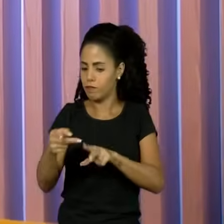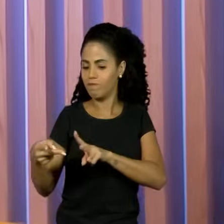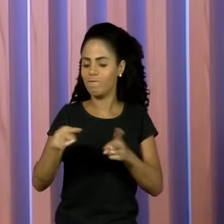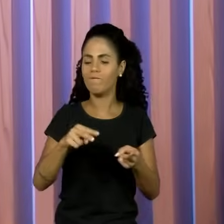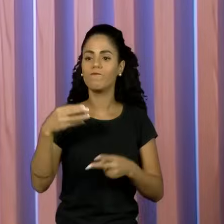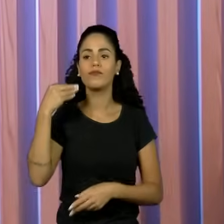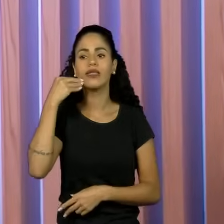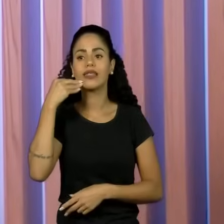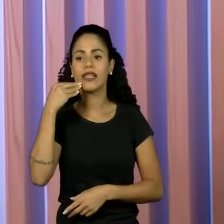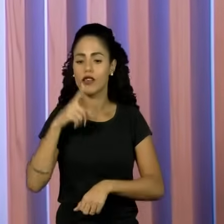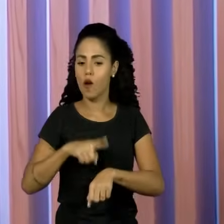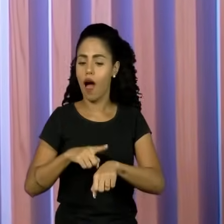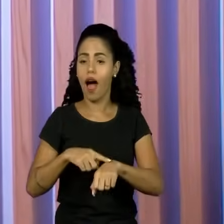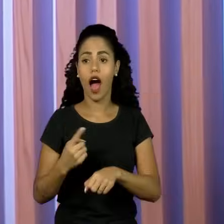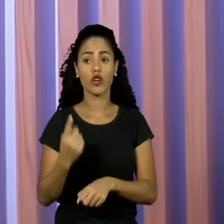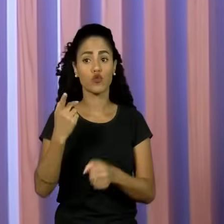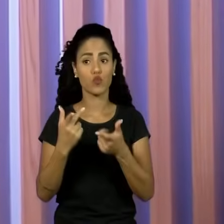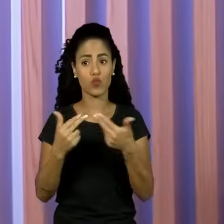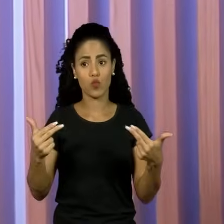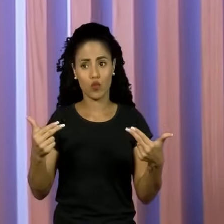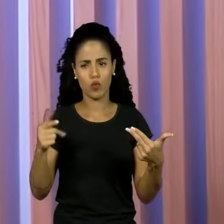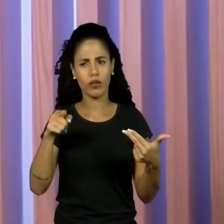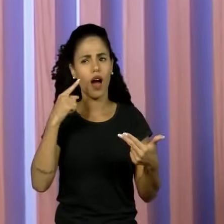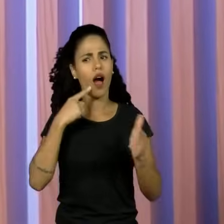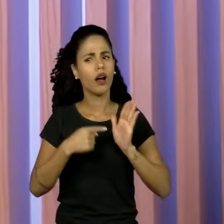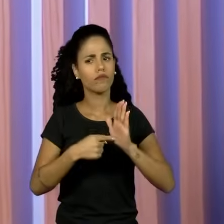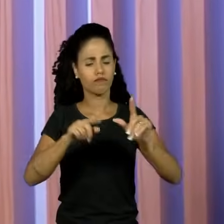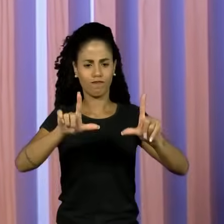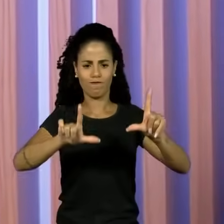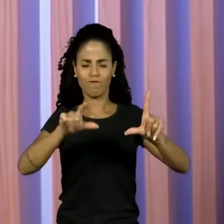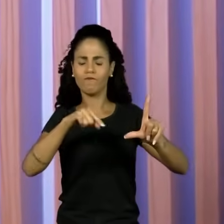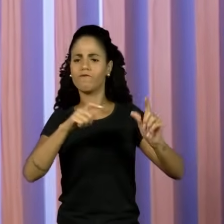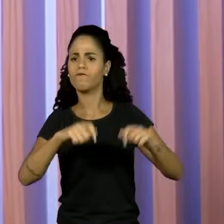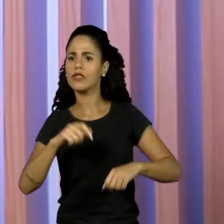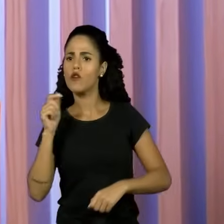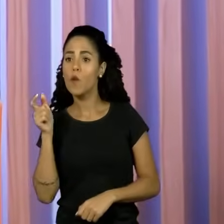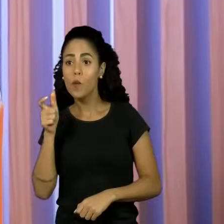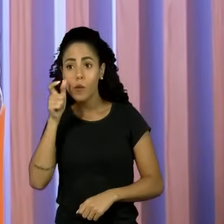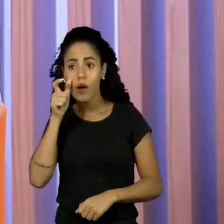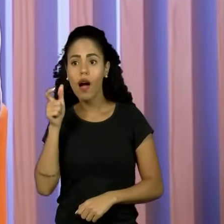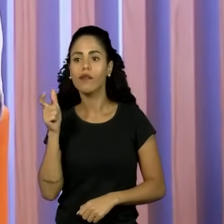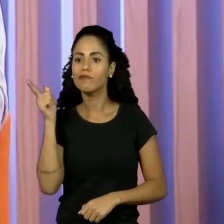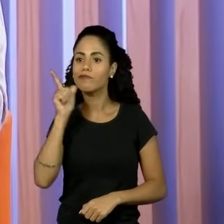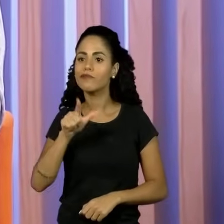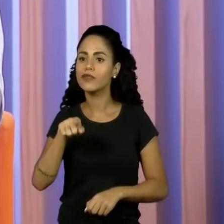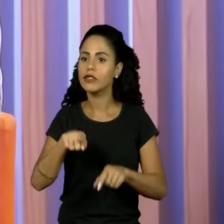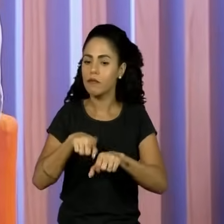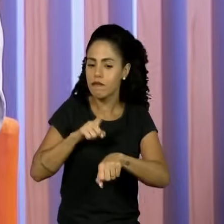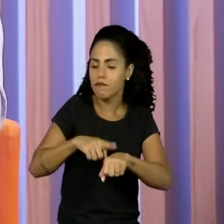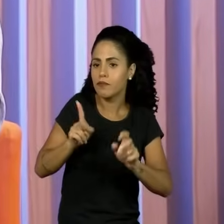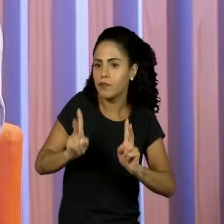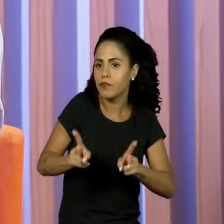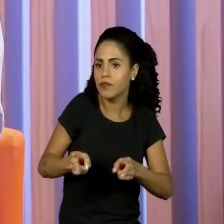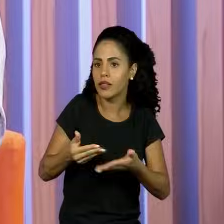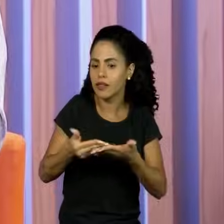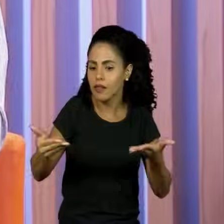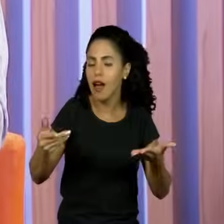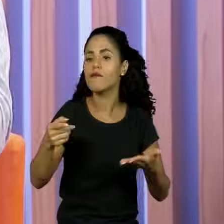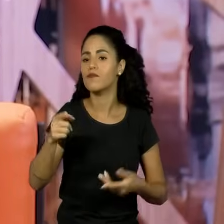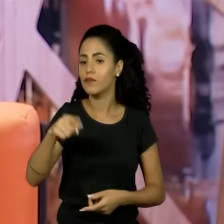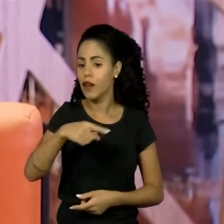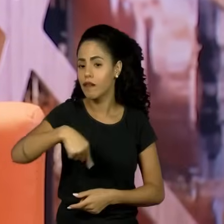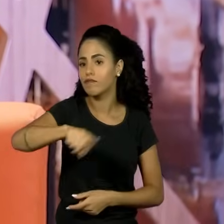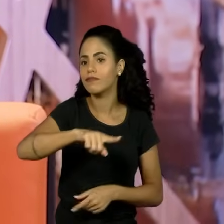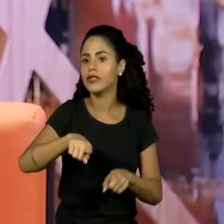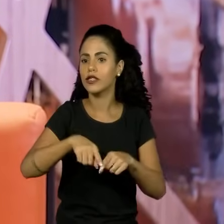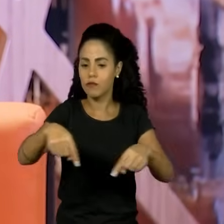tentando fazer os dois universos, mostrar que a tela pode ser um entretenimento e também, ao mesmo tempo, passar e gerar identidade. E o